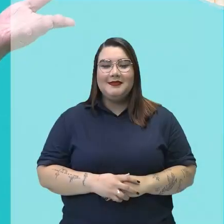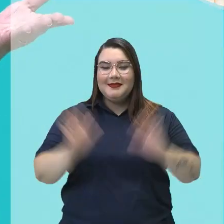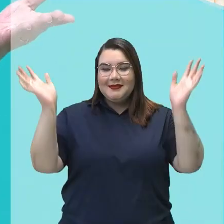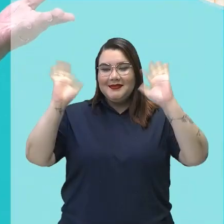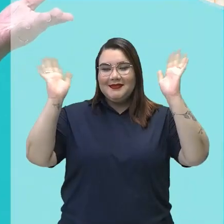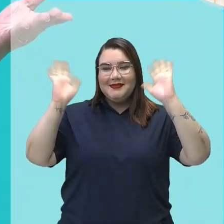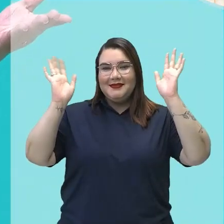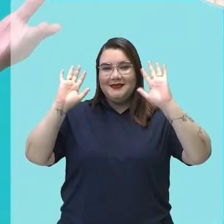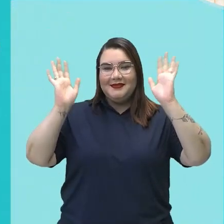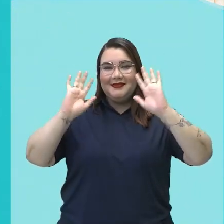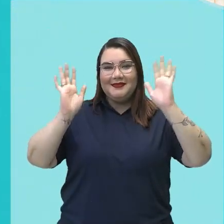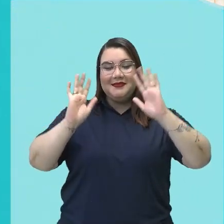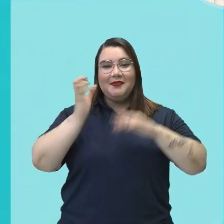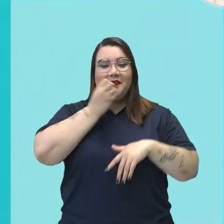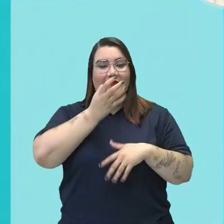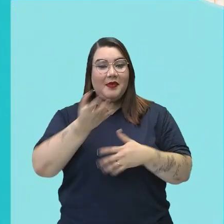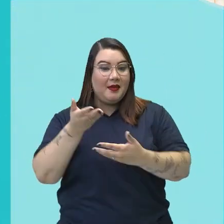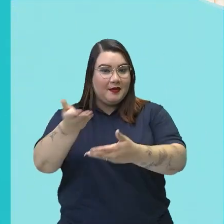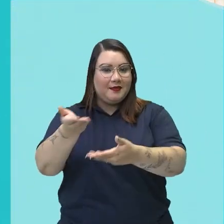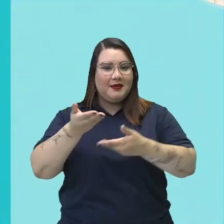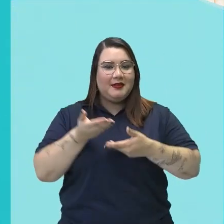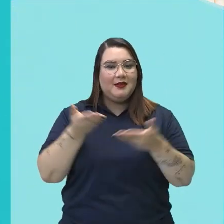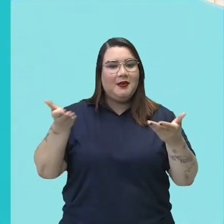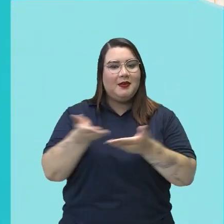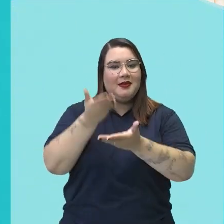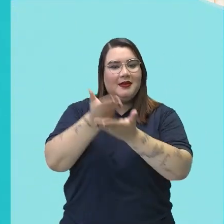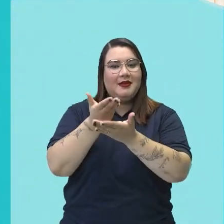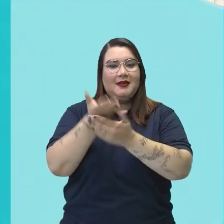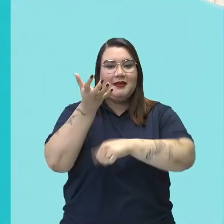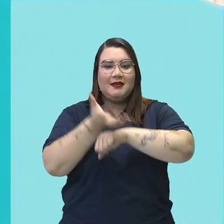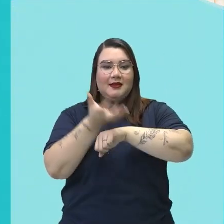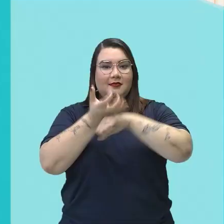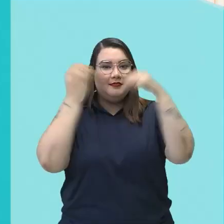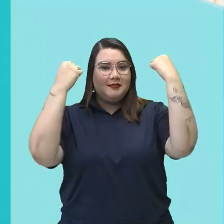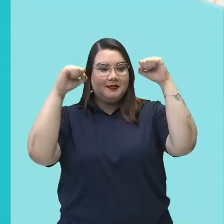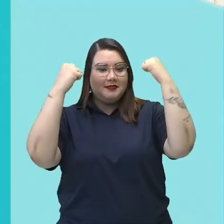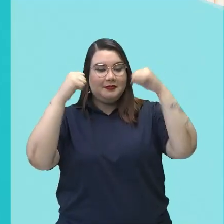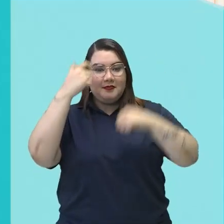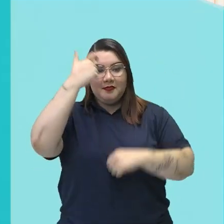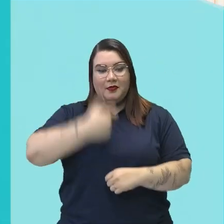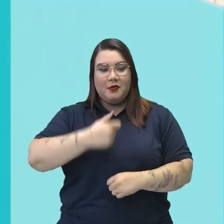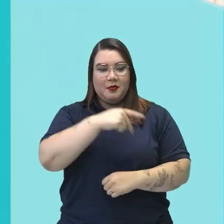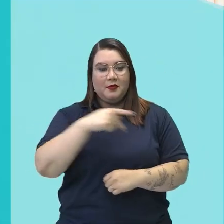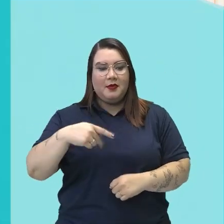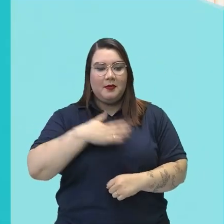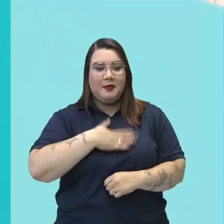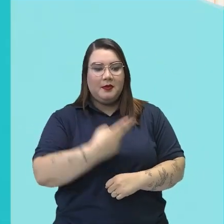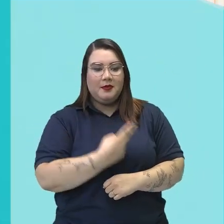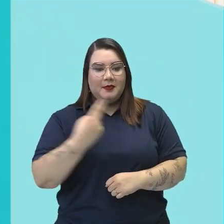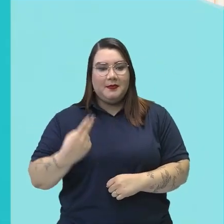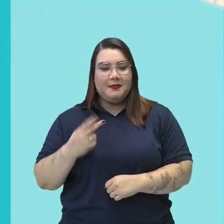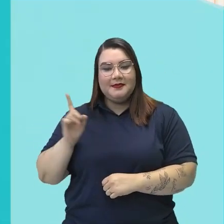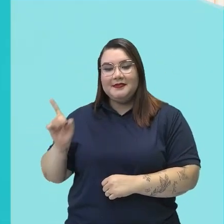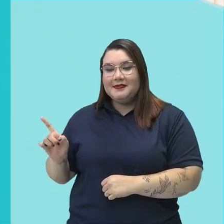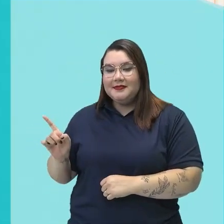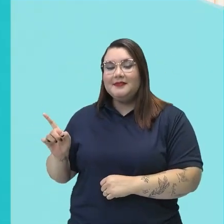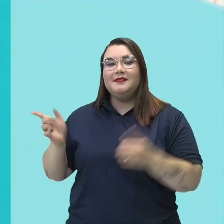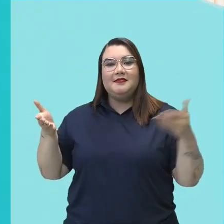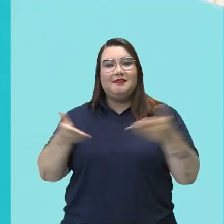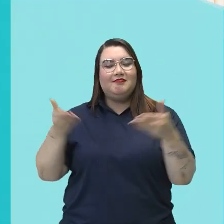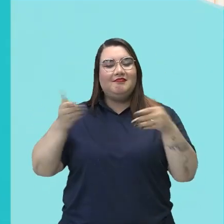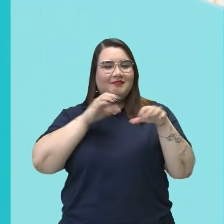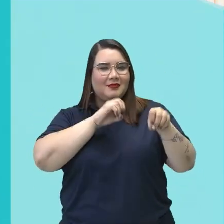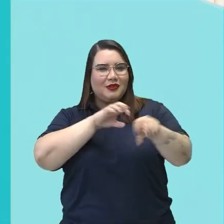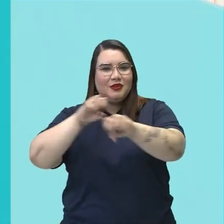Oi, gente! Sejam bem-vindos à nossa aula de Educação Física. Eu sou a professora Jucimara Brito, estou aqui com